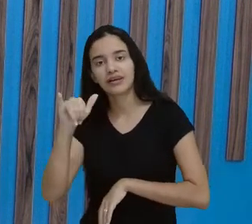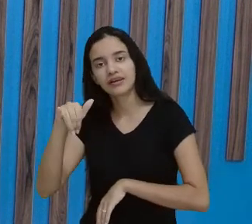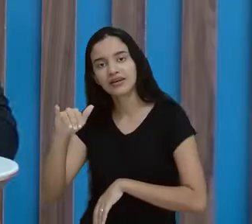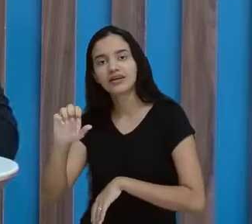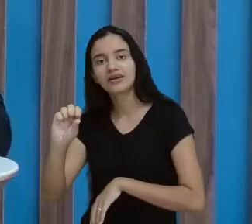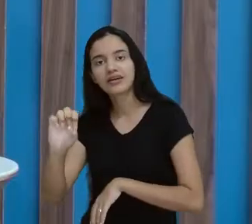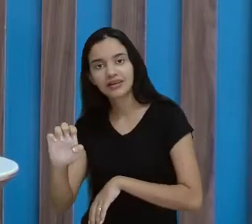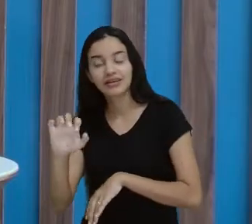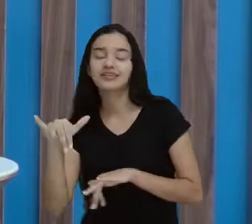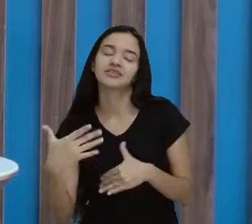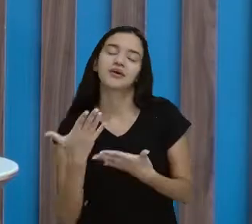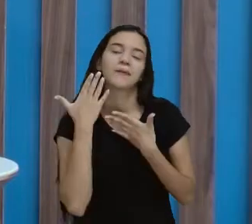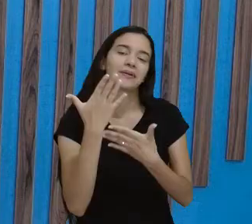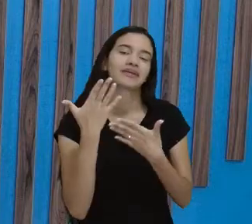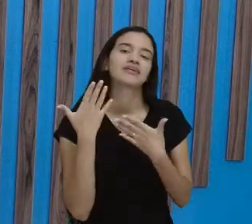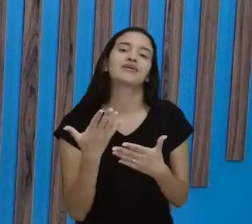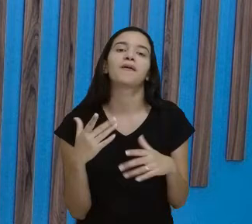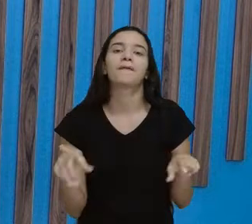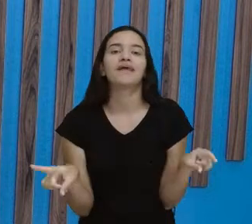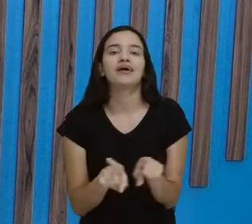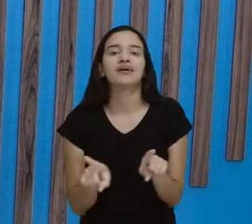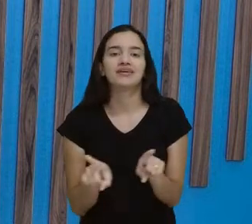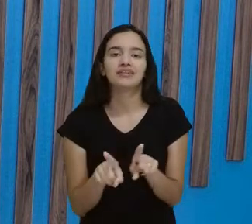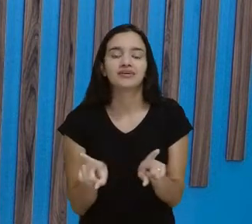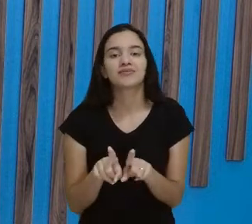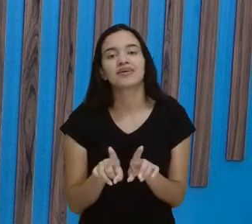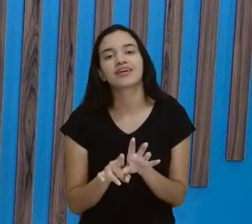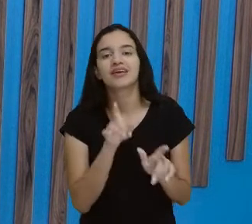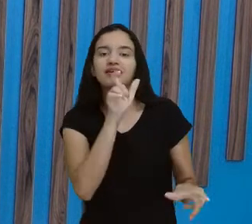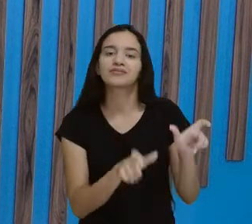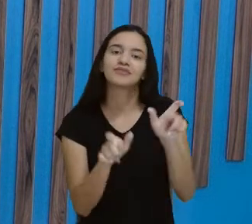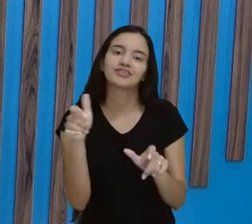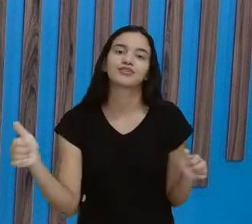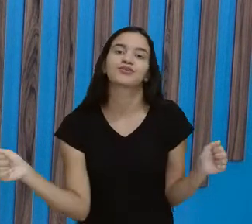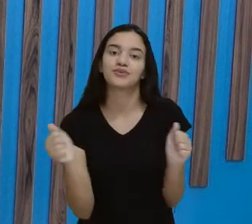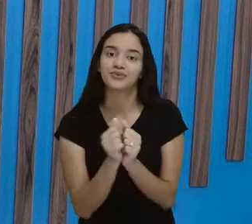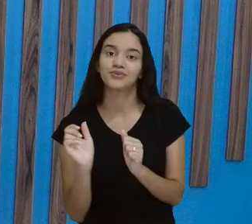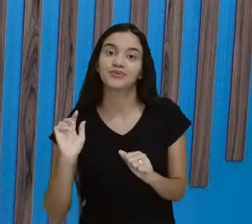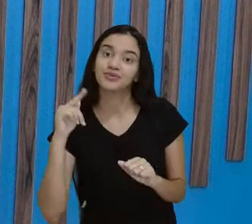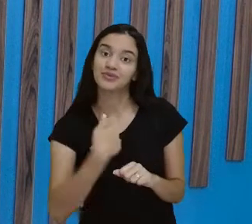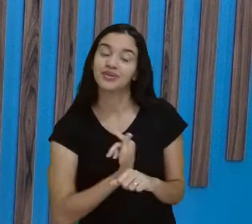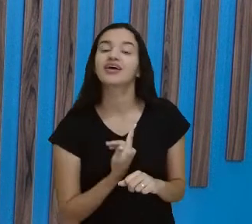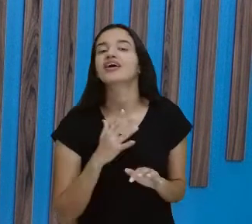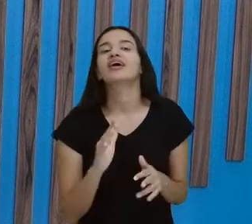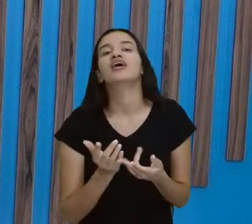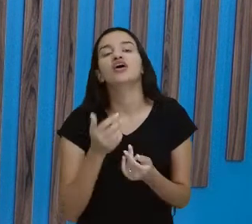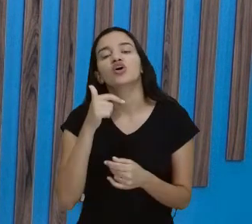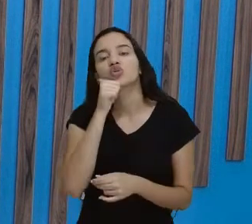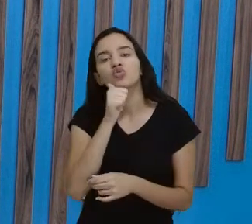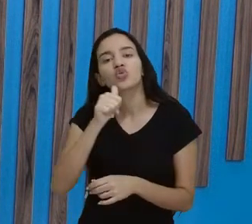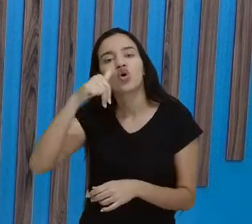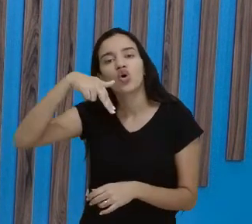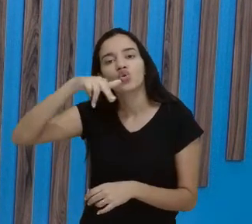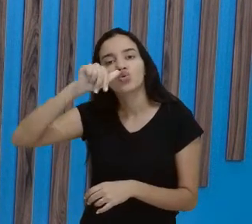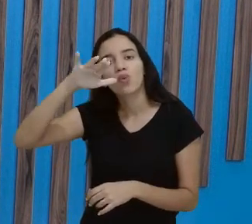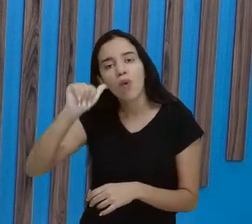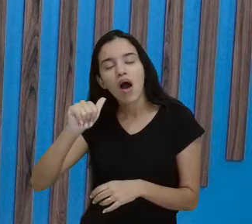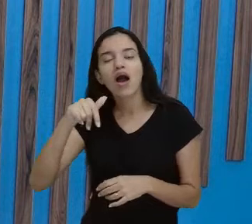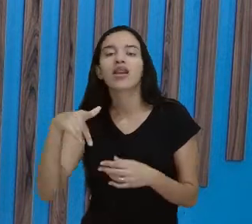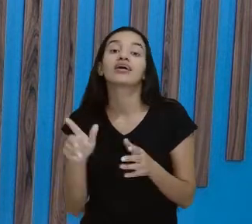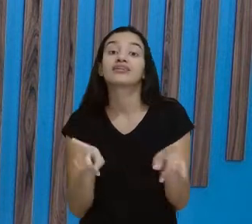Keise. Obrigada, professora Sandra. E também aí o pessoal que estava com a gente, né? As meninas, Joala, principalmente o Lázaro, que